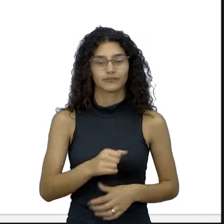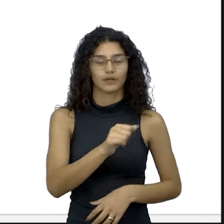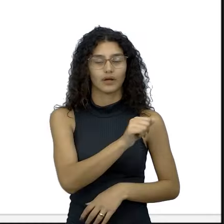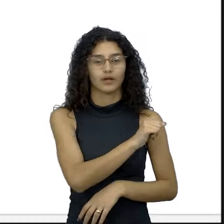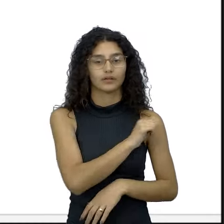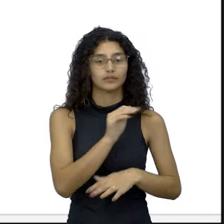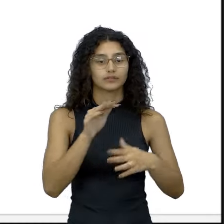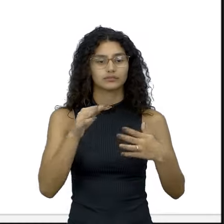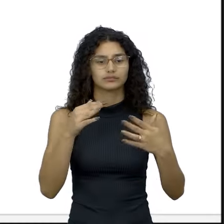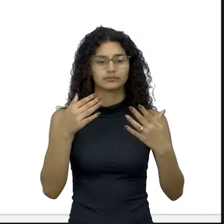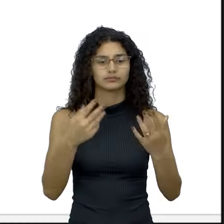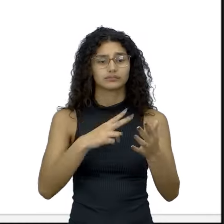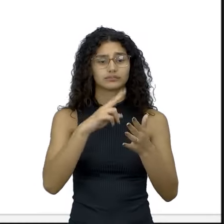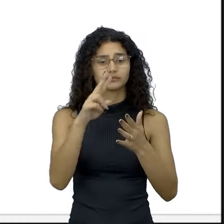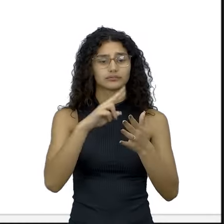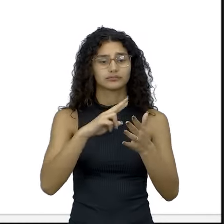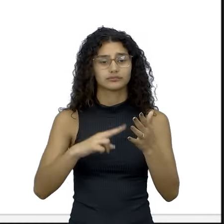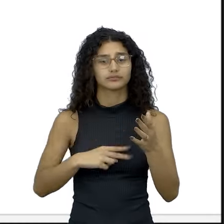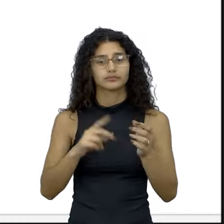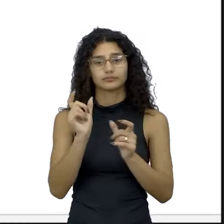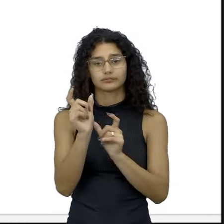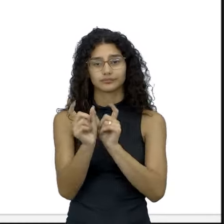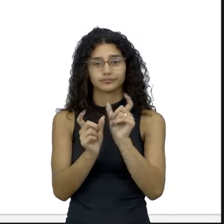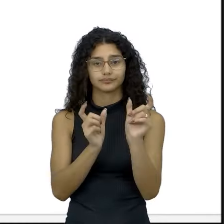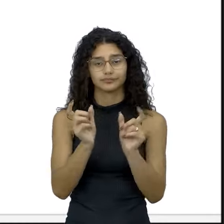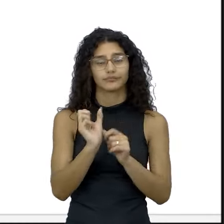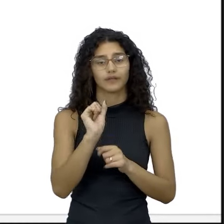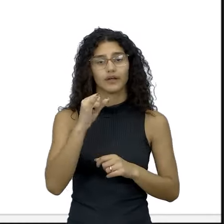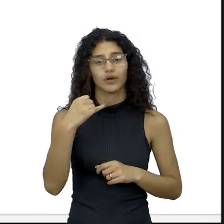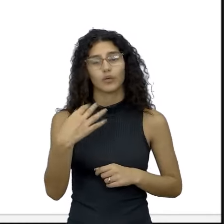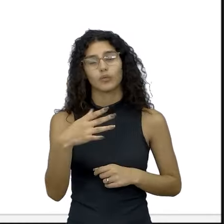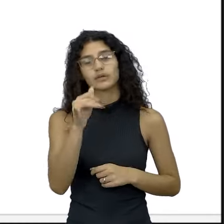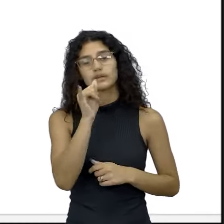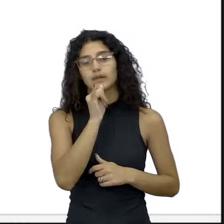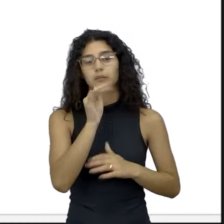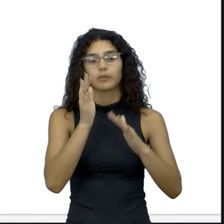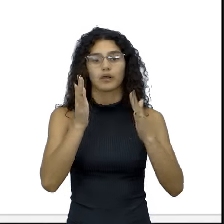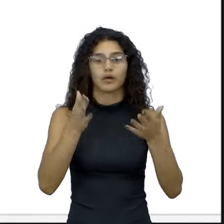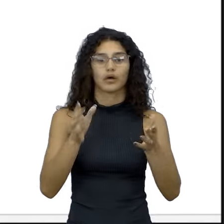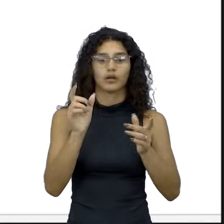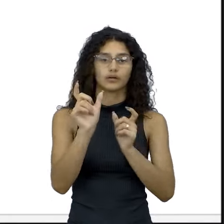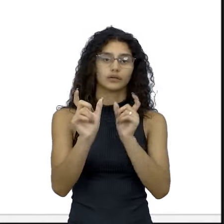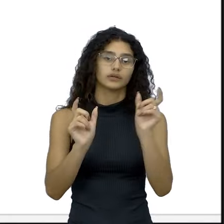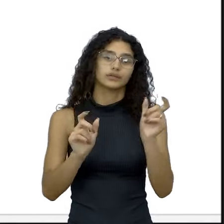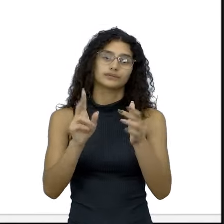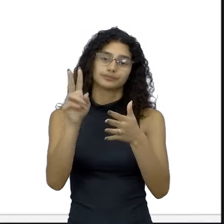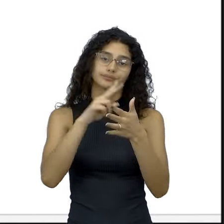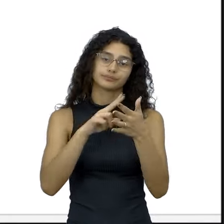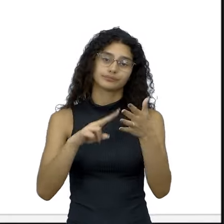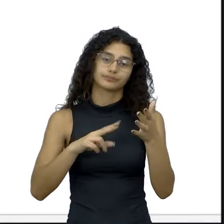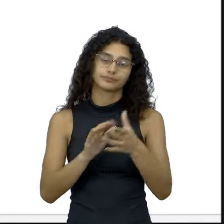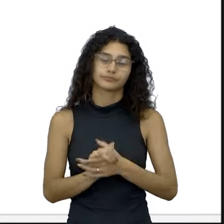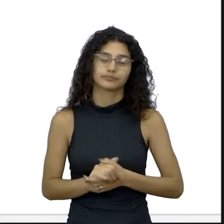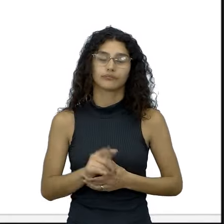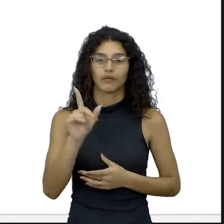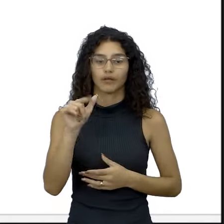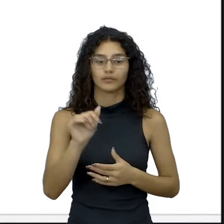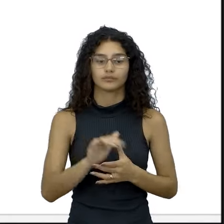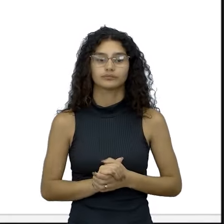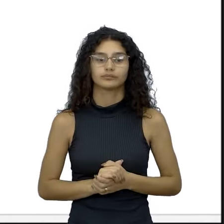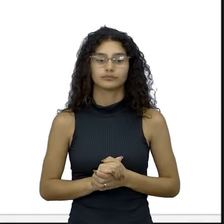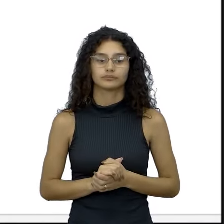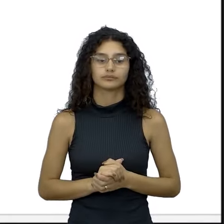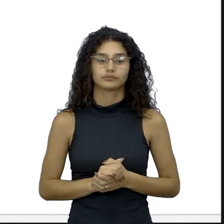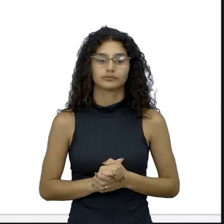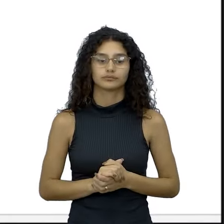os verbetes, né? Alguns exemplos eu vou dar agora dos verbetes que eles lerão. São eles.